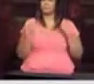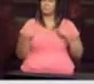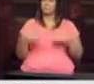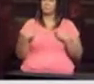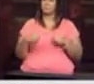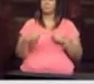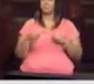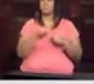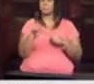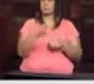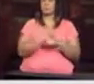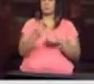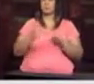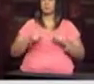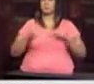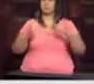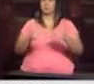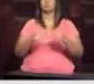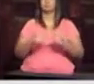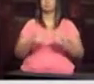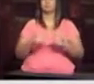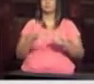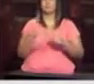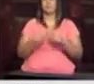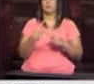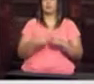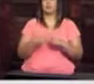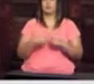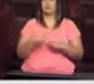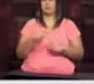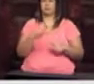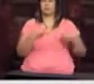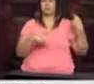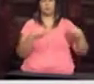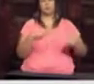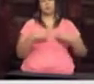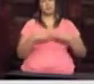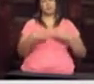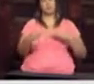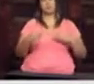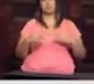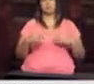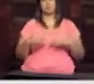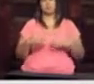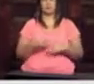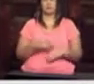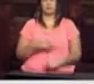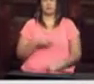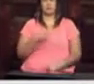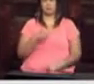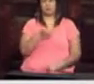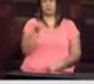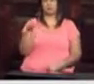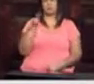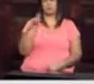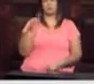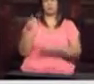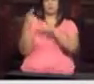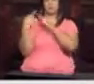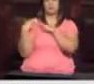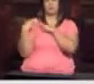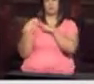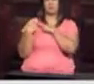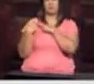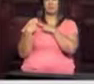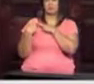faça presente, porque essa política desse enfrentamento, ela acontece principalmente pela responsabilidade, aliás,